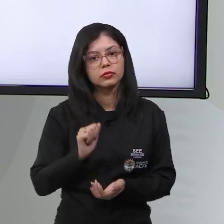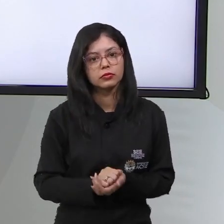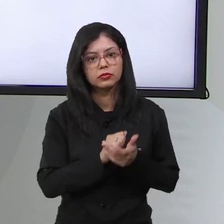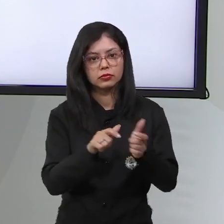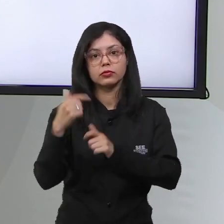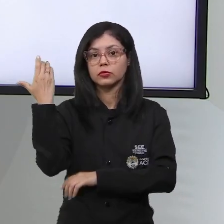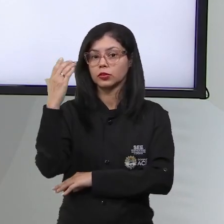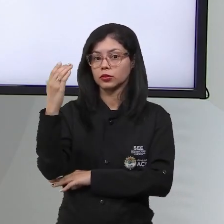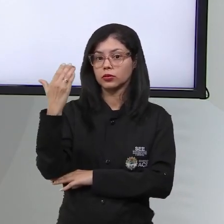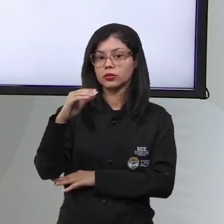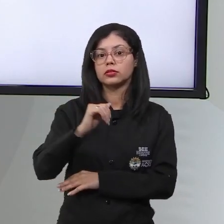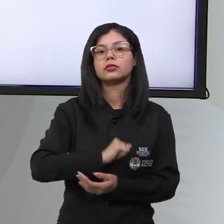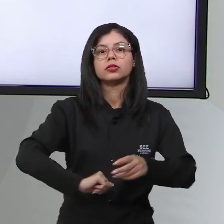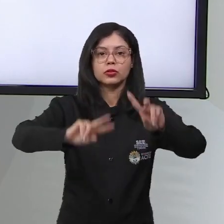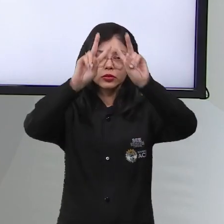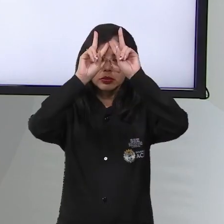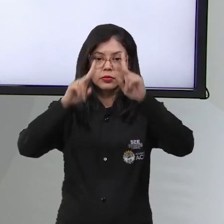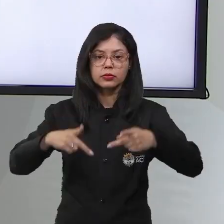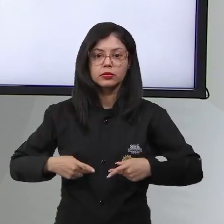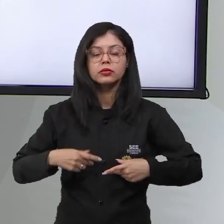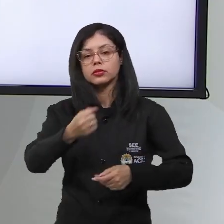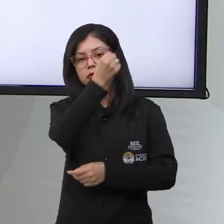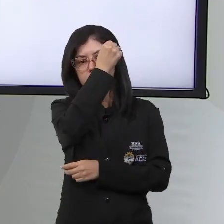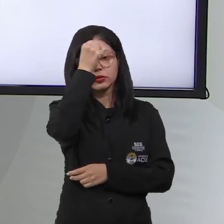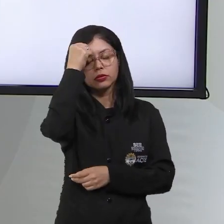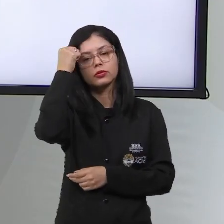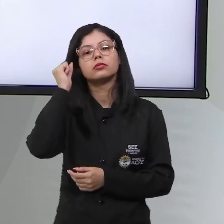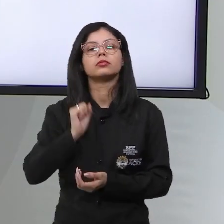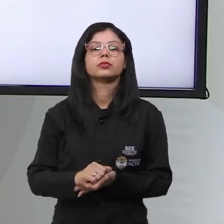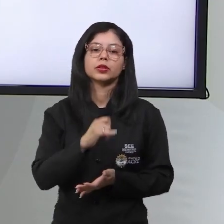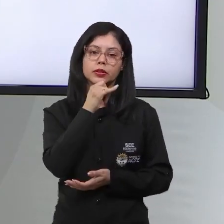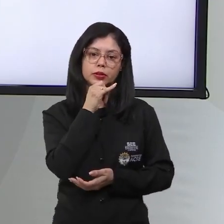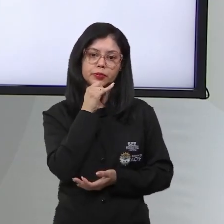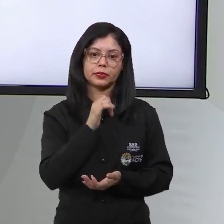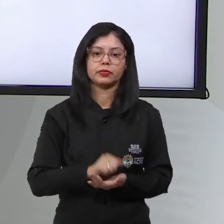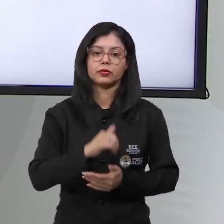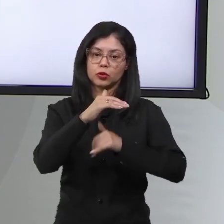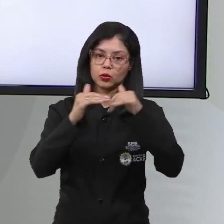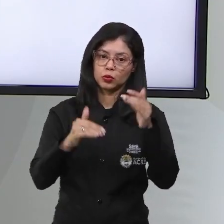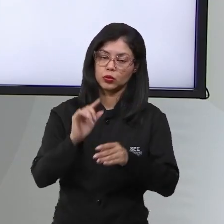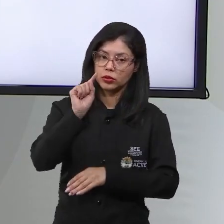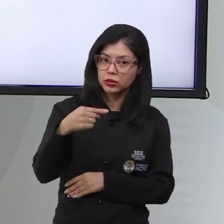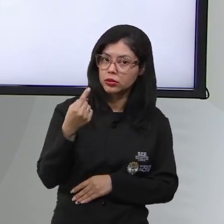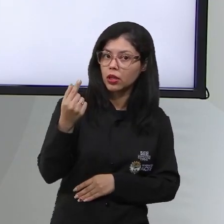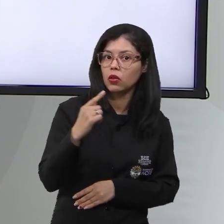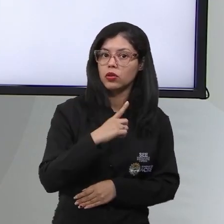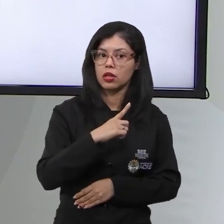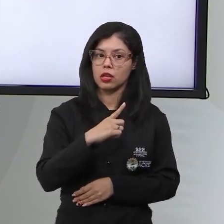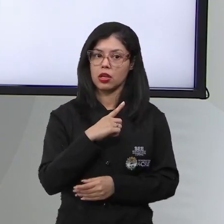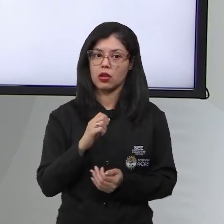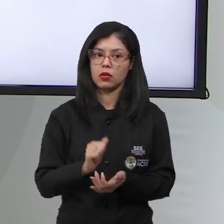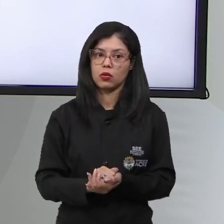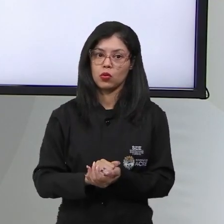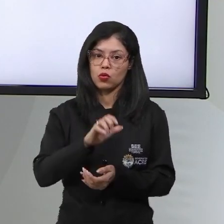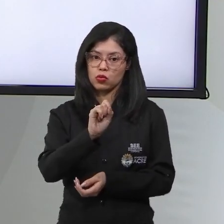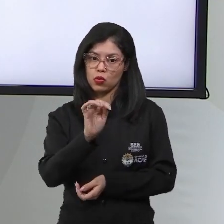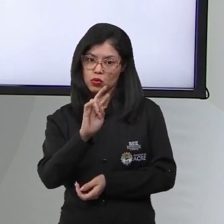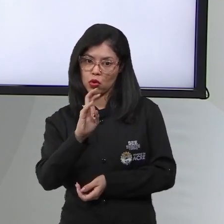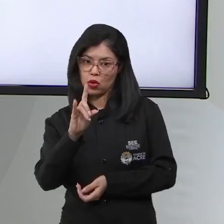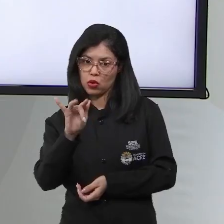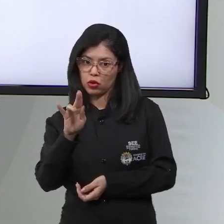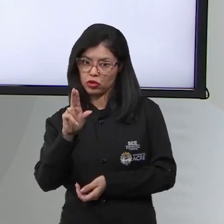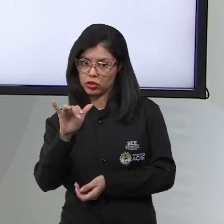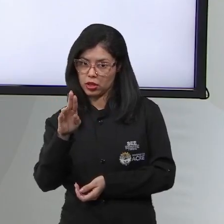das ciências humanas, na sociologia, por exemplo. Tudo aquilo que é